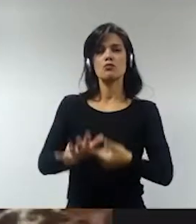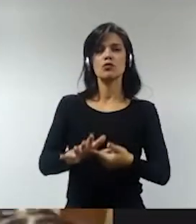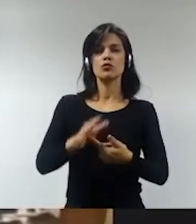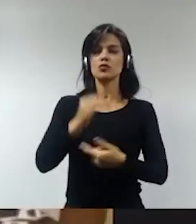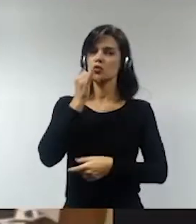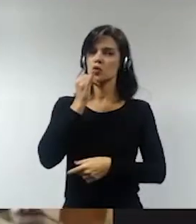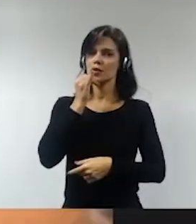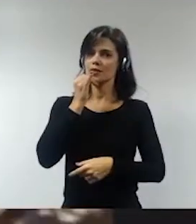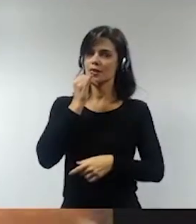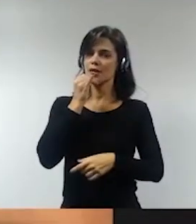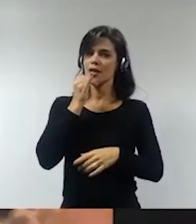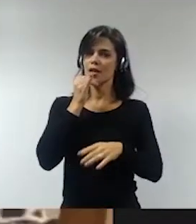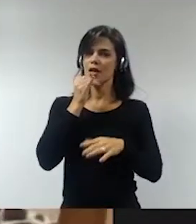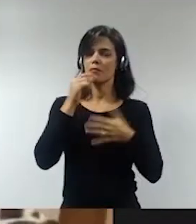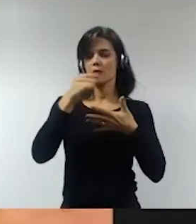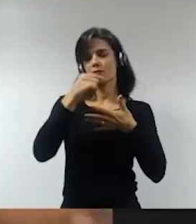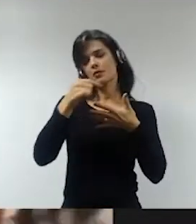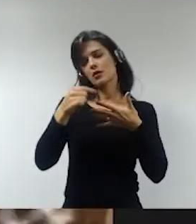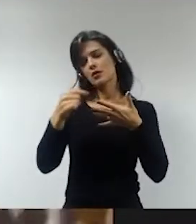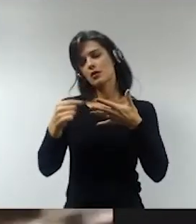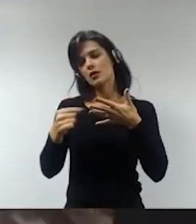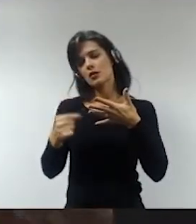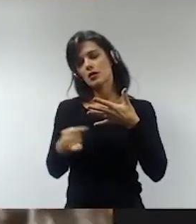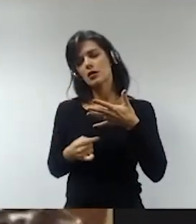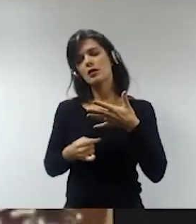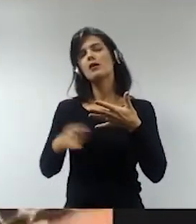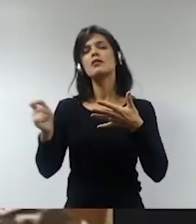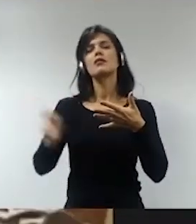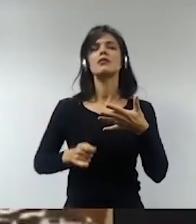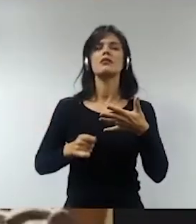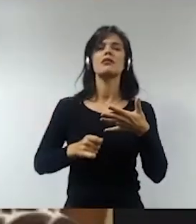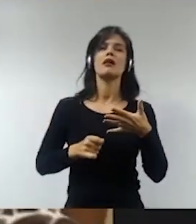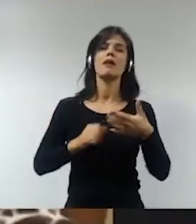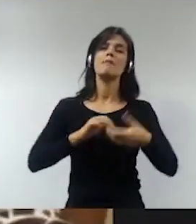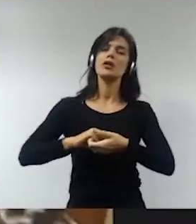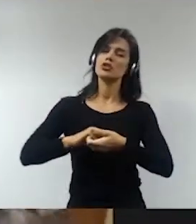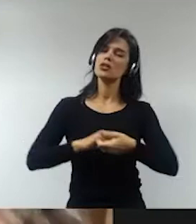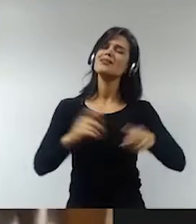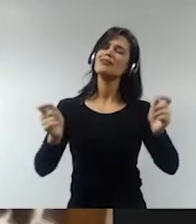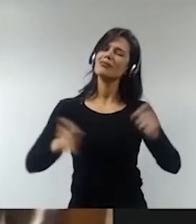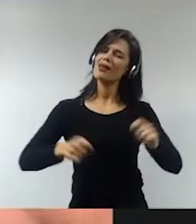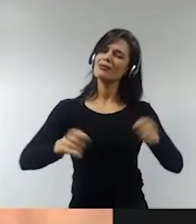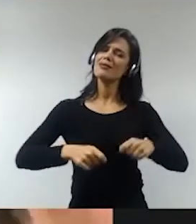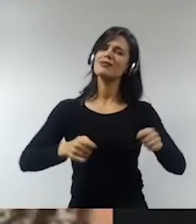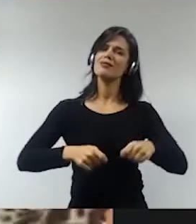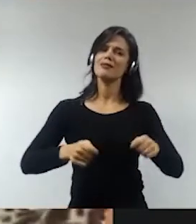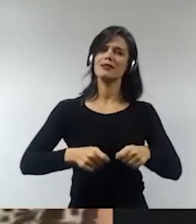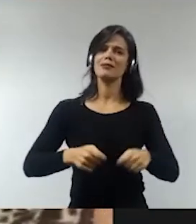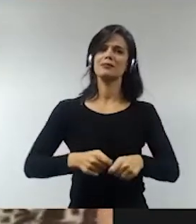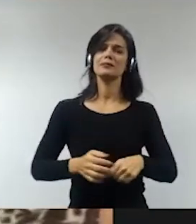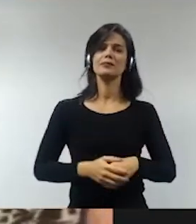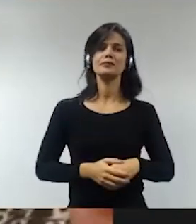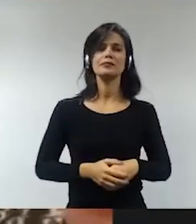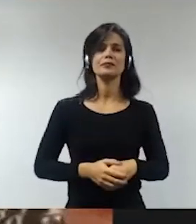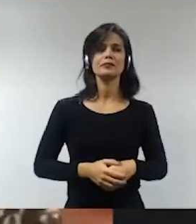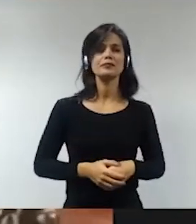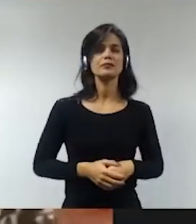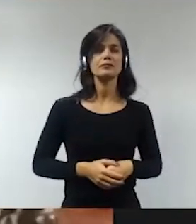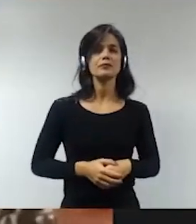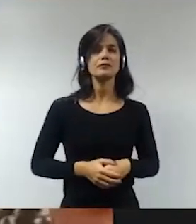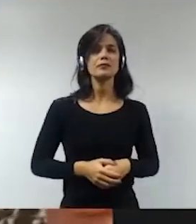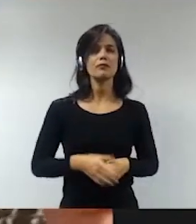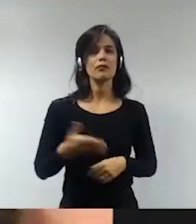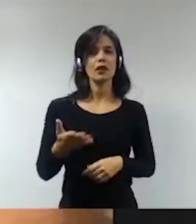realmente exemplificativo, situações onde a gente verifica que a mediação é possível. E aí, entrando um pouco na provocação